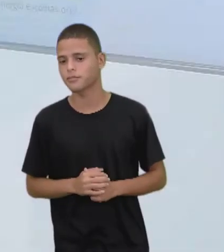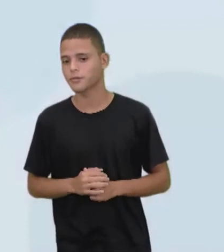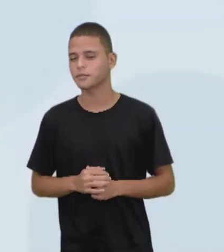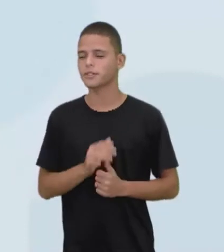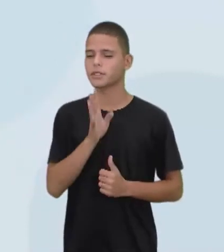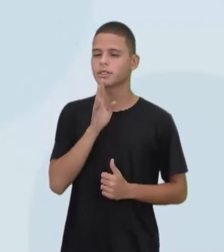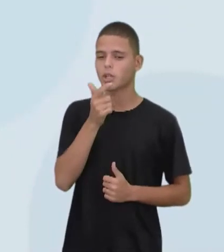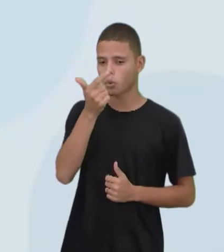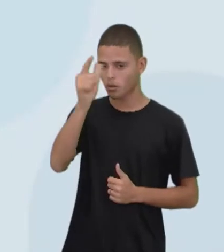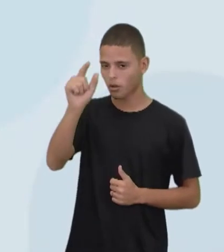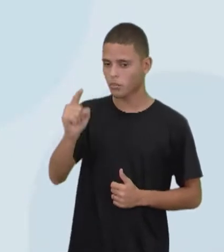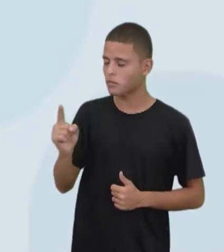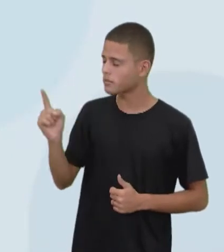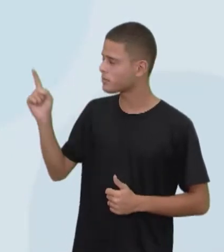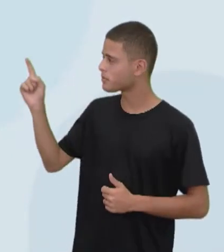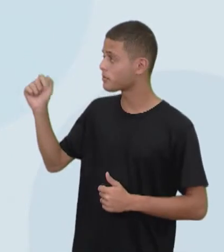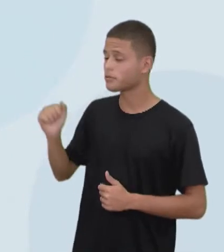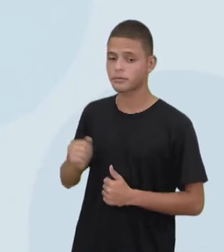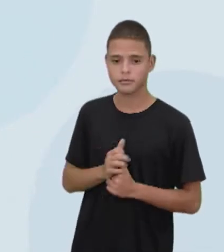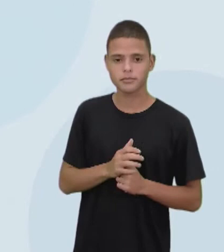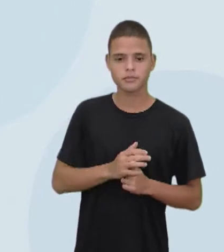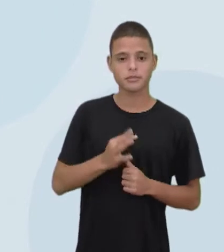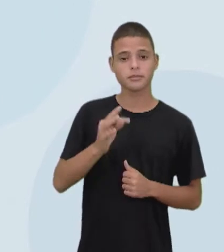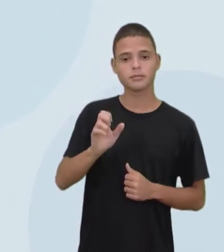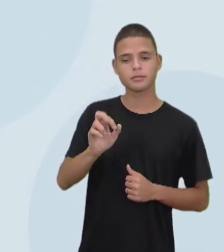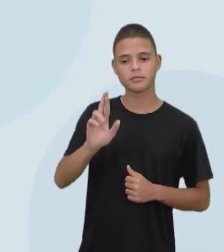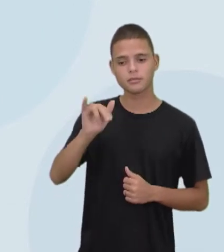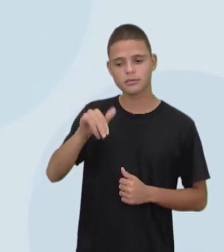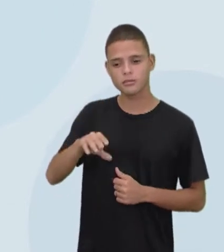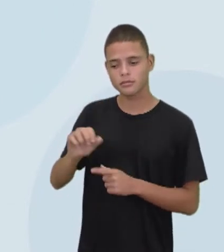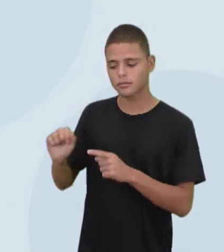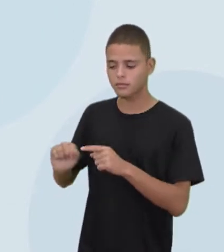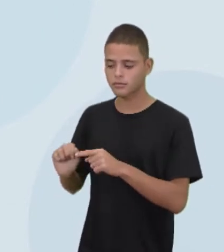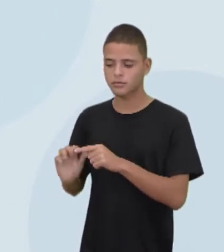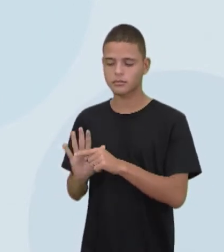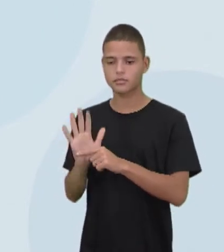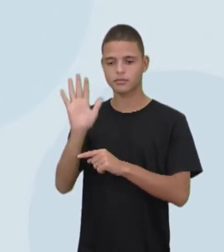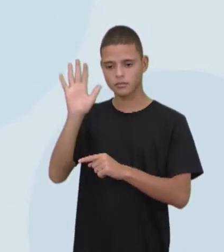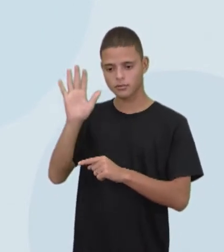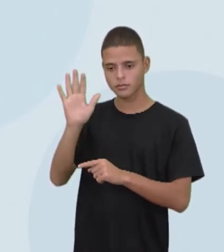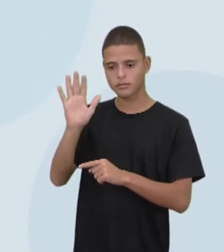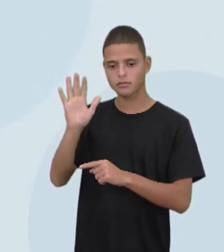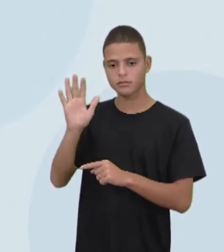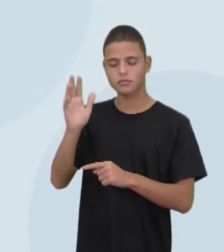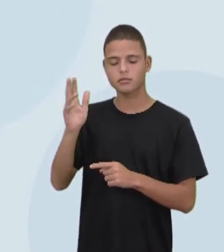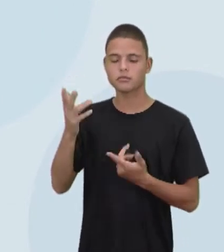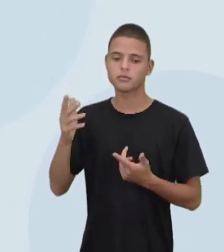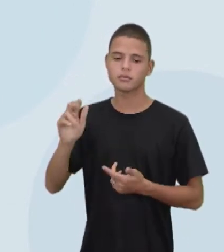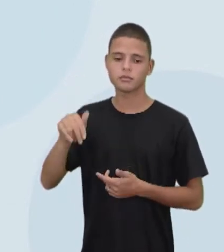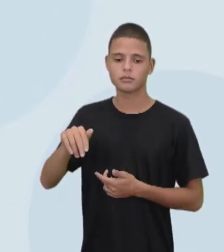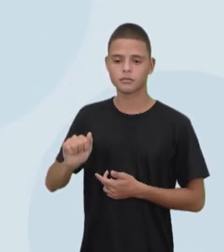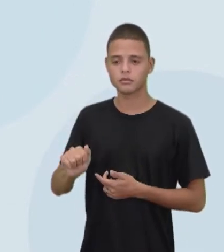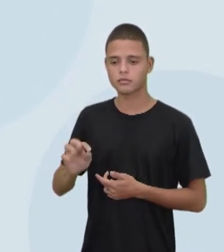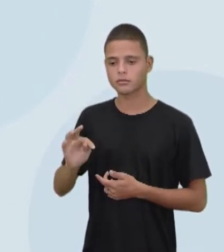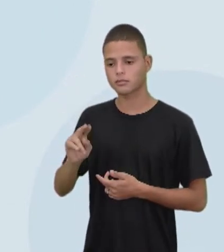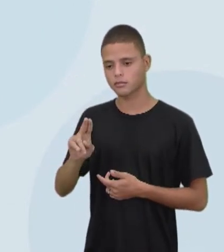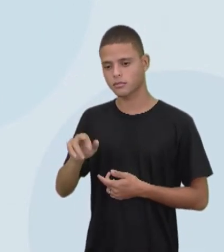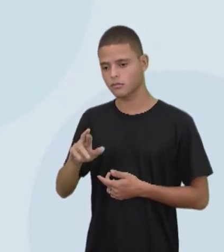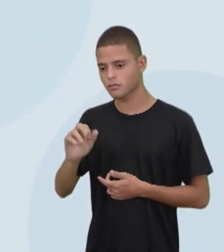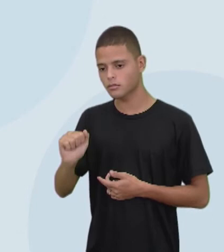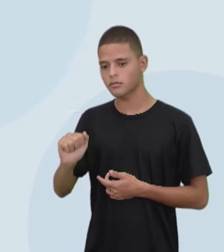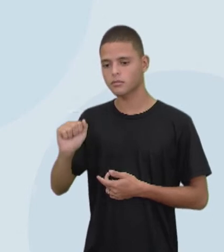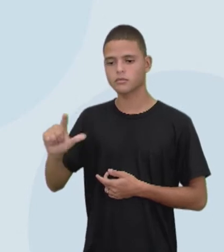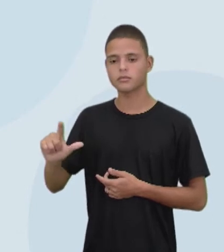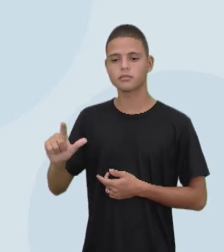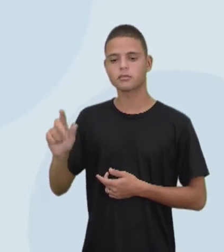outro. Térmica a gás natural. O principal tipo de usina a gás natural usa uma turbina parecida com a de